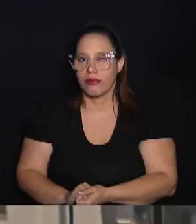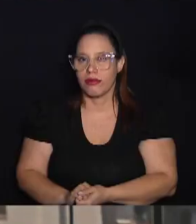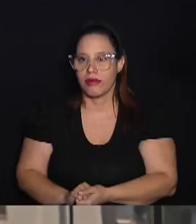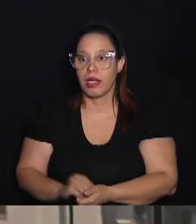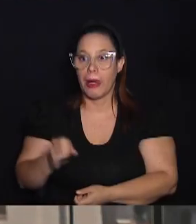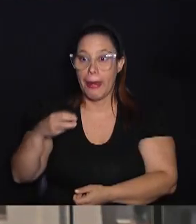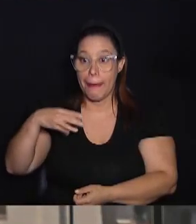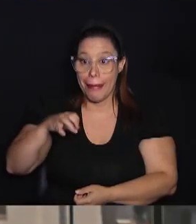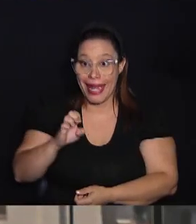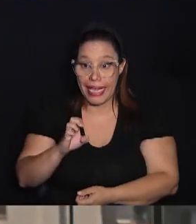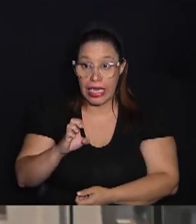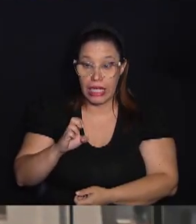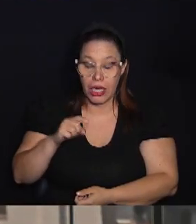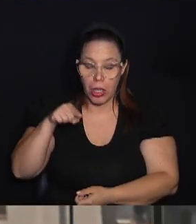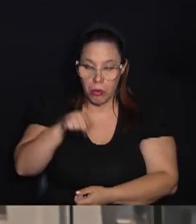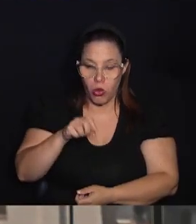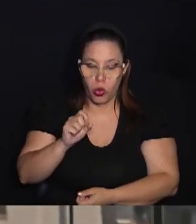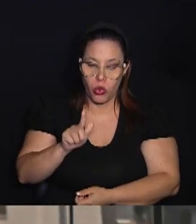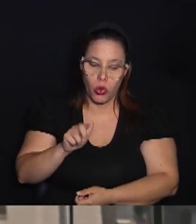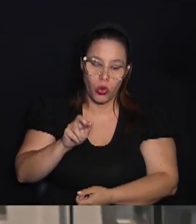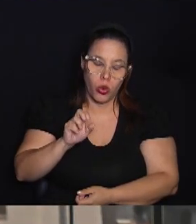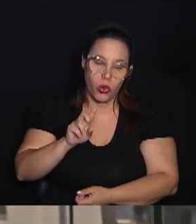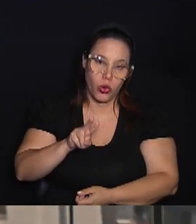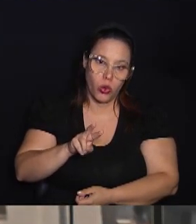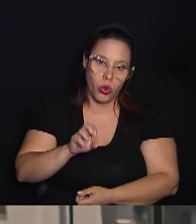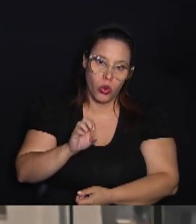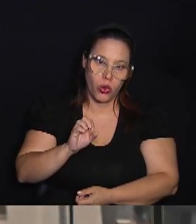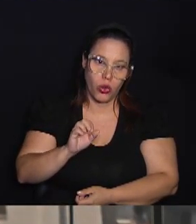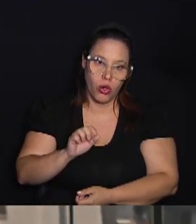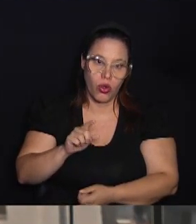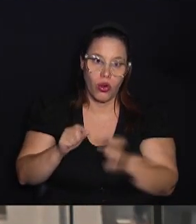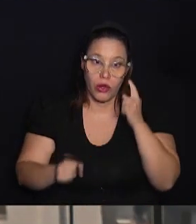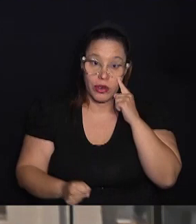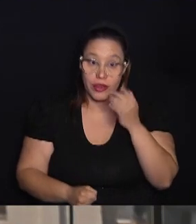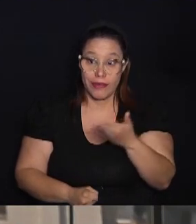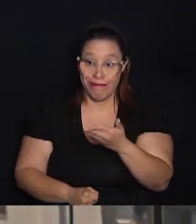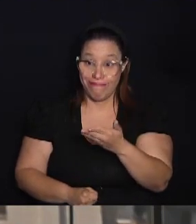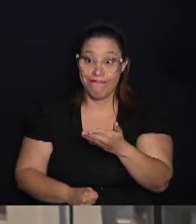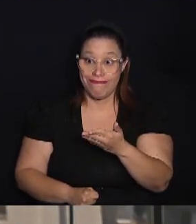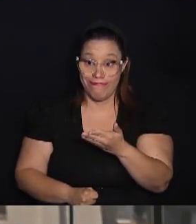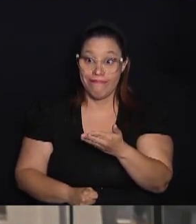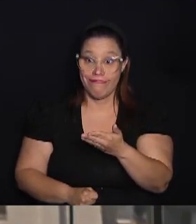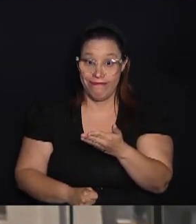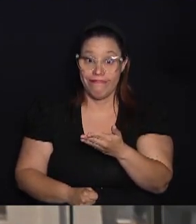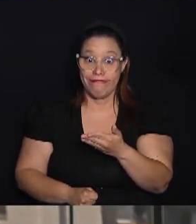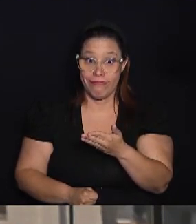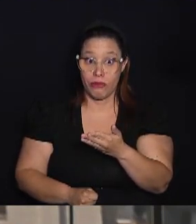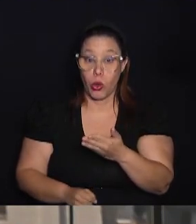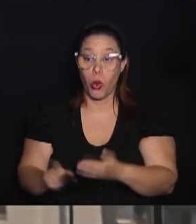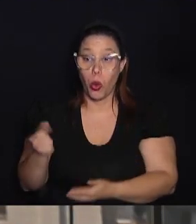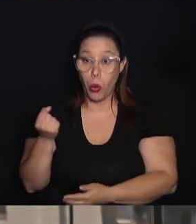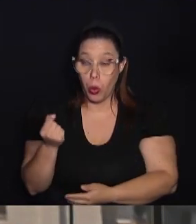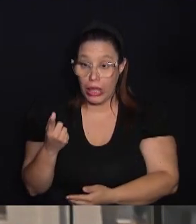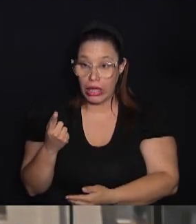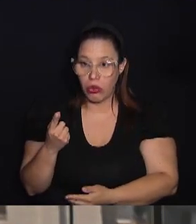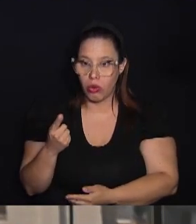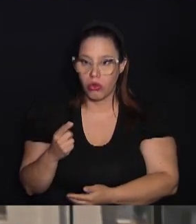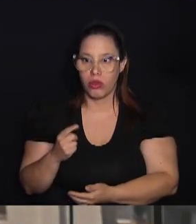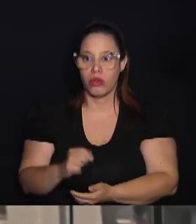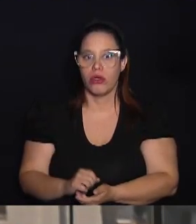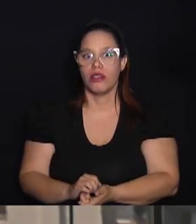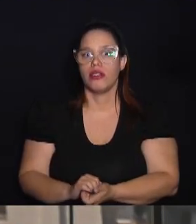unico.mec.gov.br barpro Uni combinado assim acesso unico.mec.gov.br